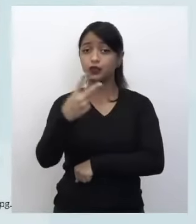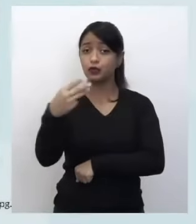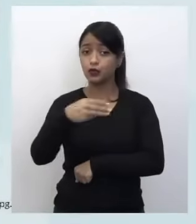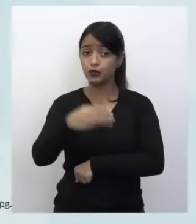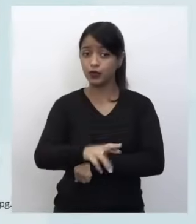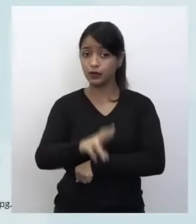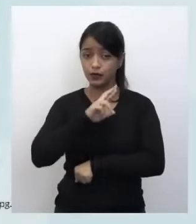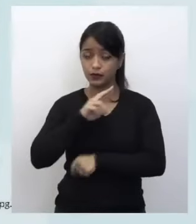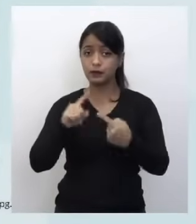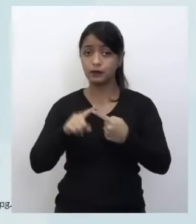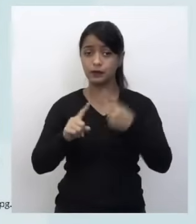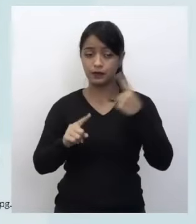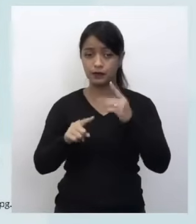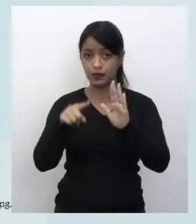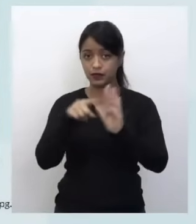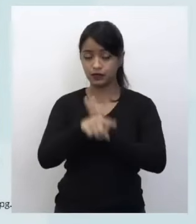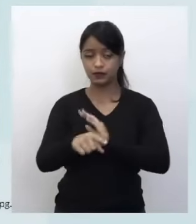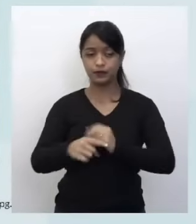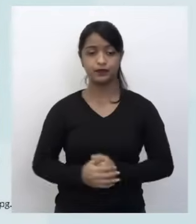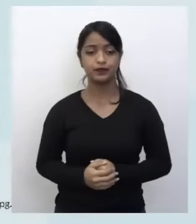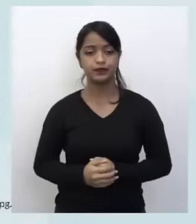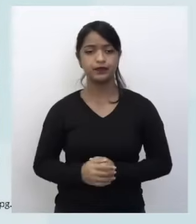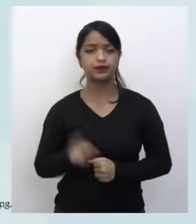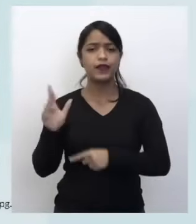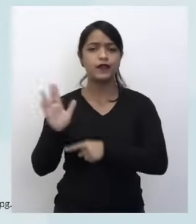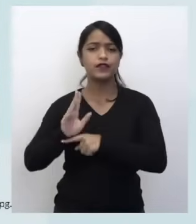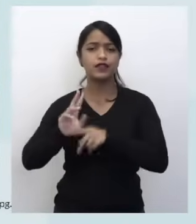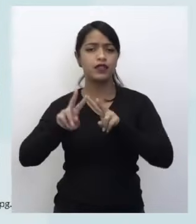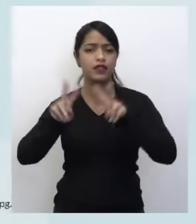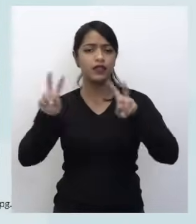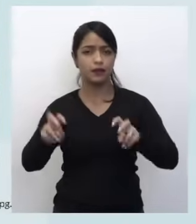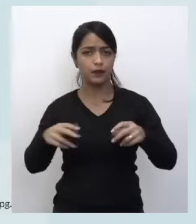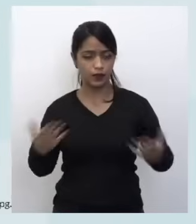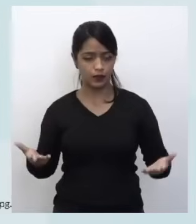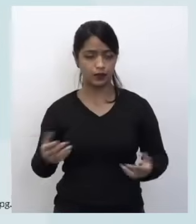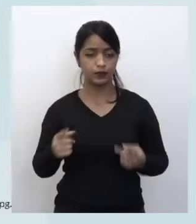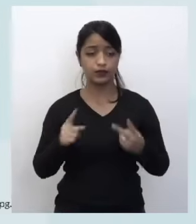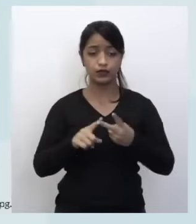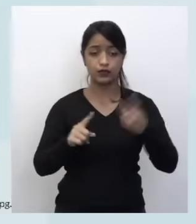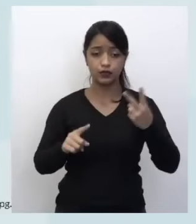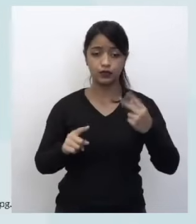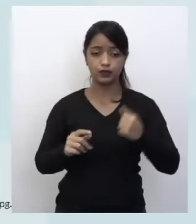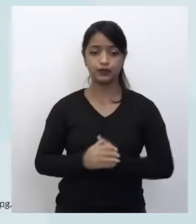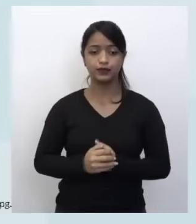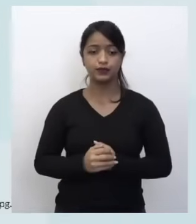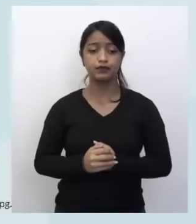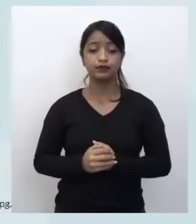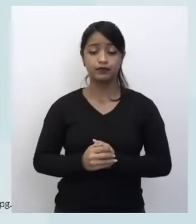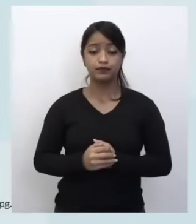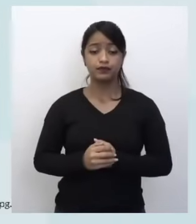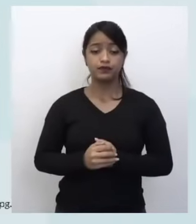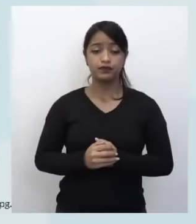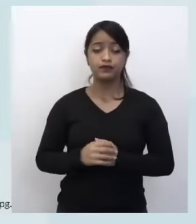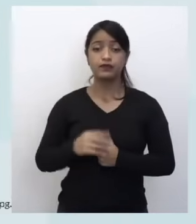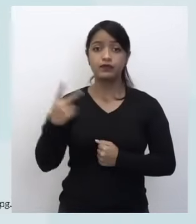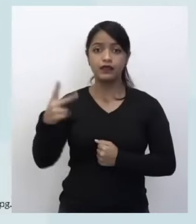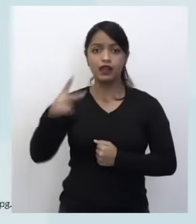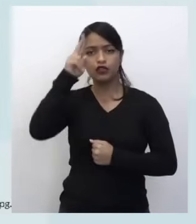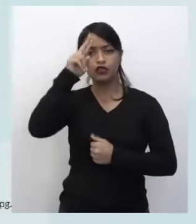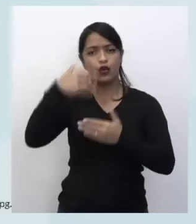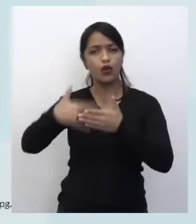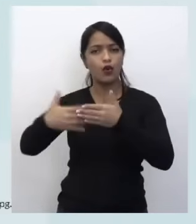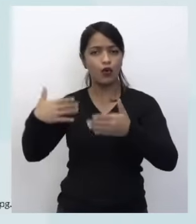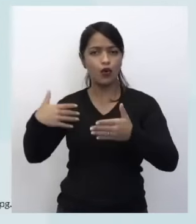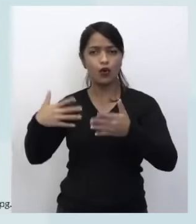a primeira questão é: qual o tema abordado no vídeo? A segunda: por que é importante a geração de um